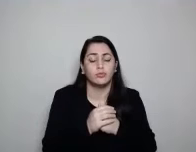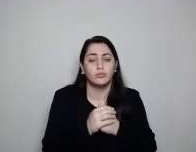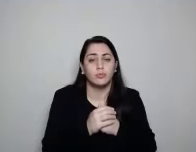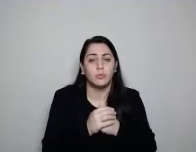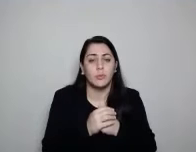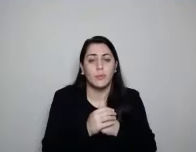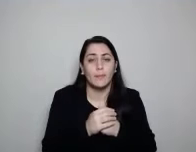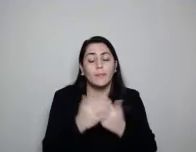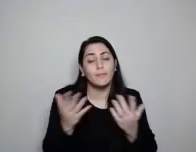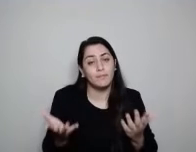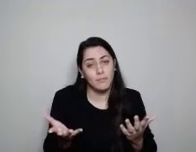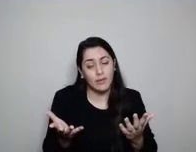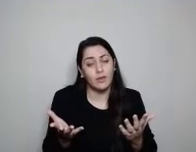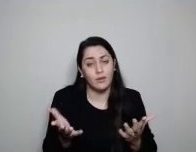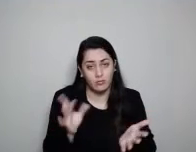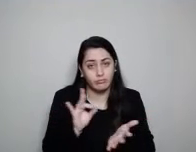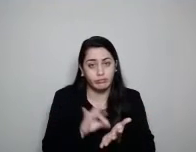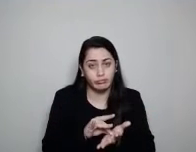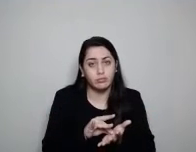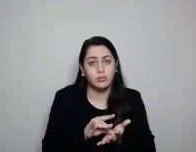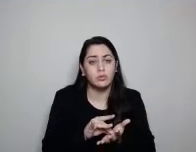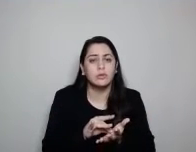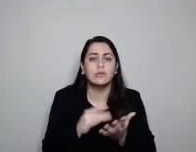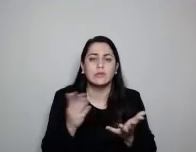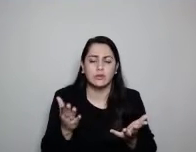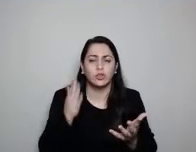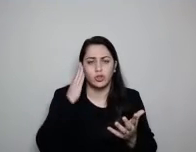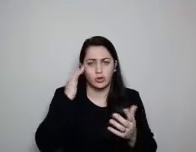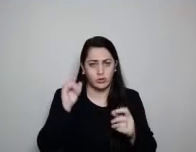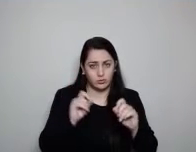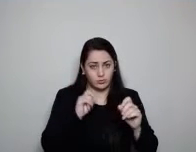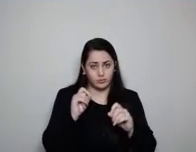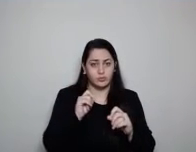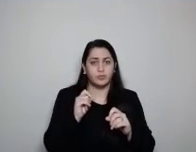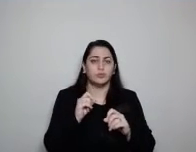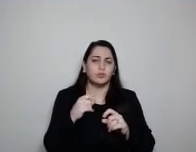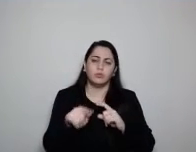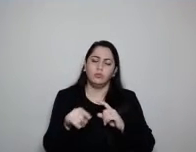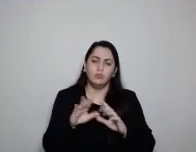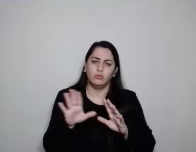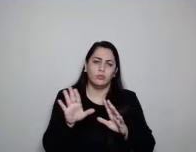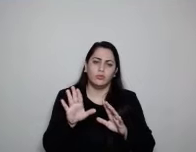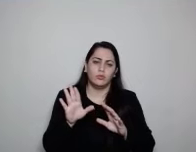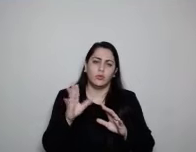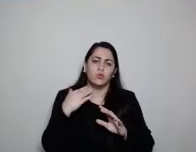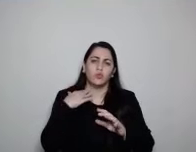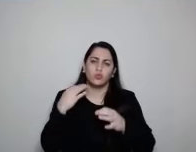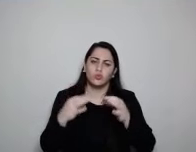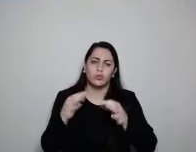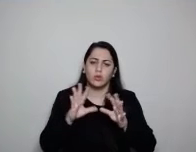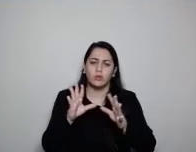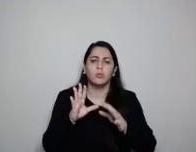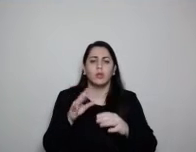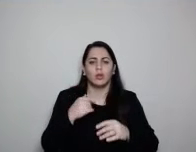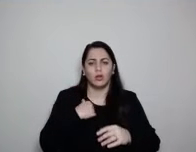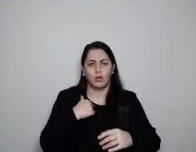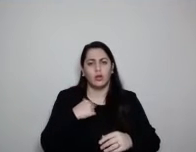na prática, o que nós sabemos, e não cabe ao juiz conhecer a realidade, ninguém mais do que eu defende